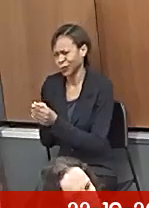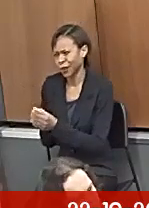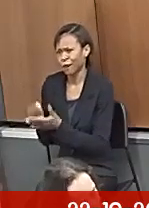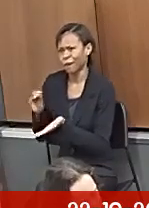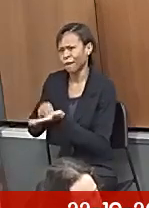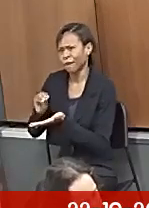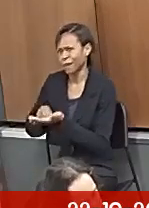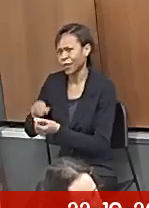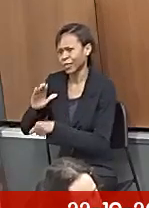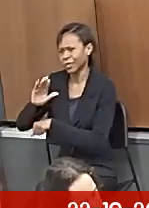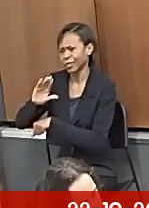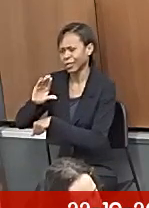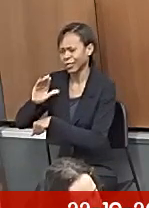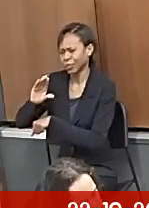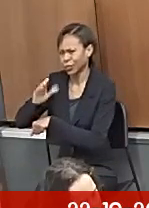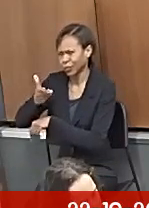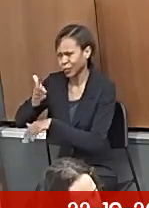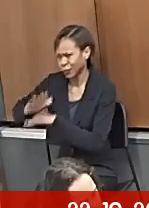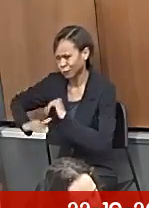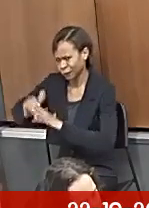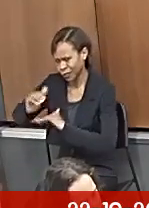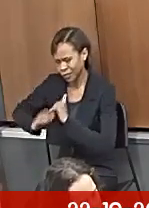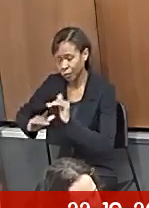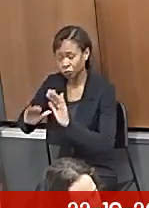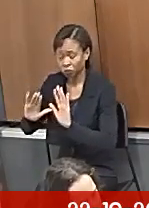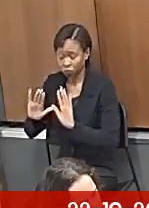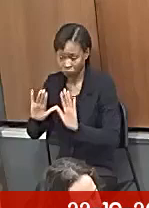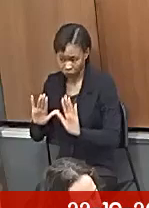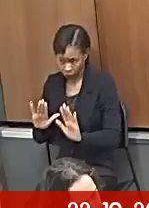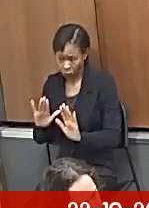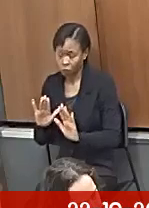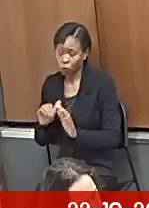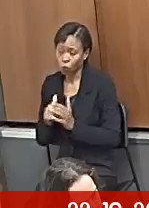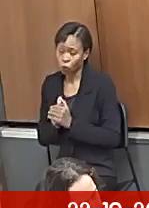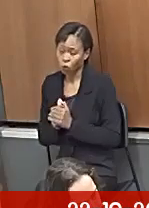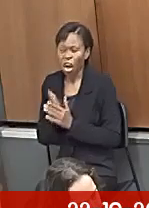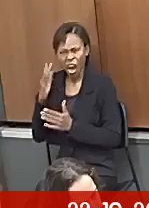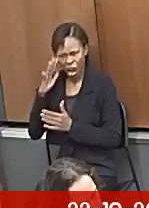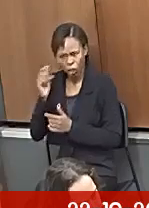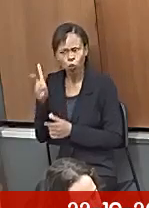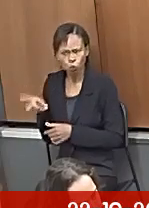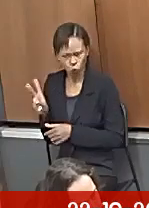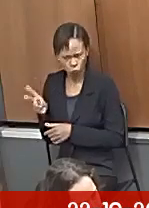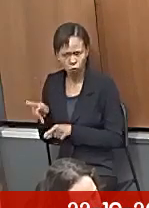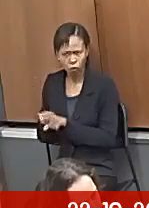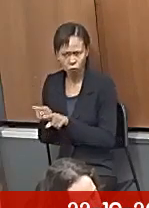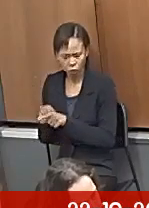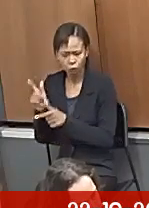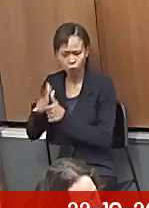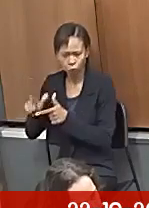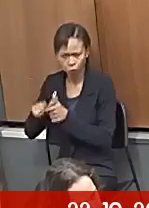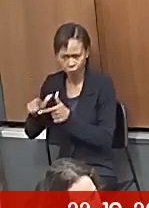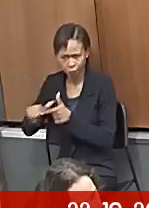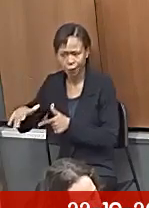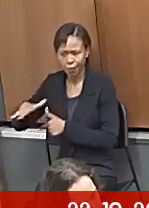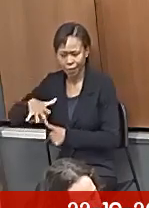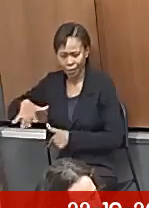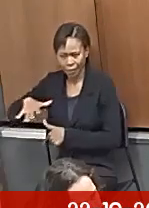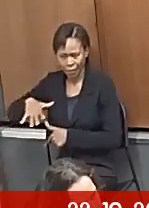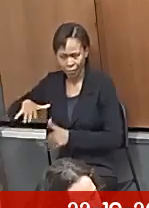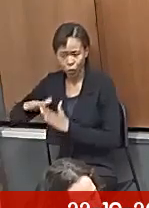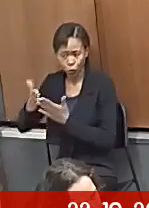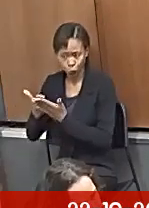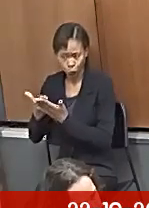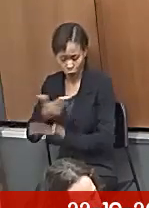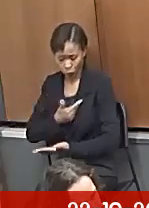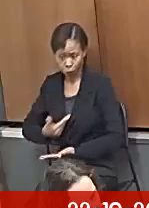etc., etc. Eu não desconheço que essa questão ainda continua na rede pública, né? Mas, de